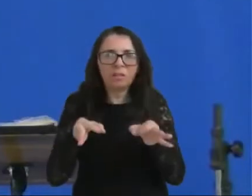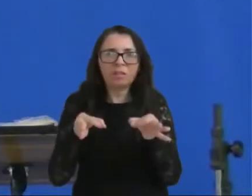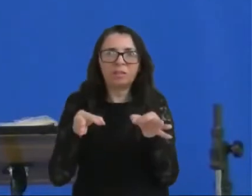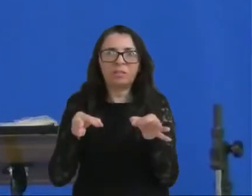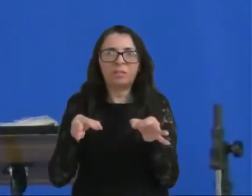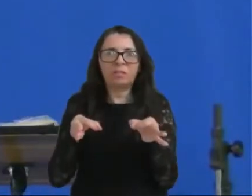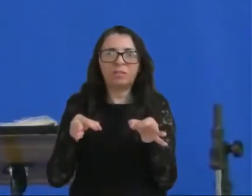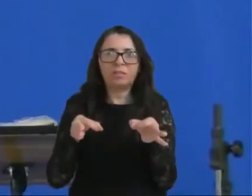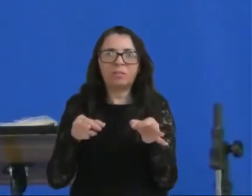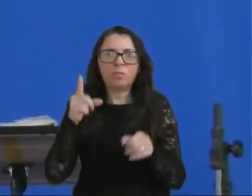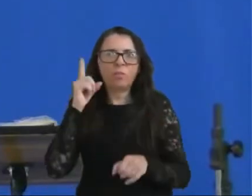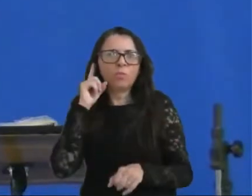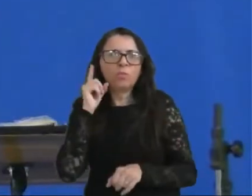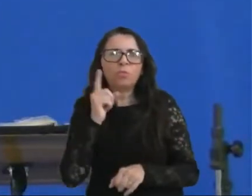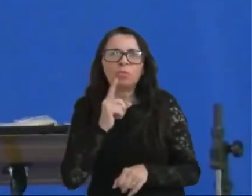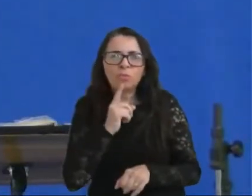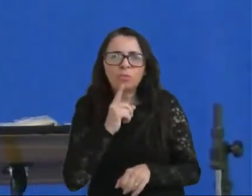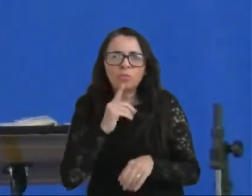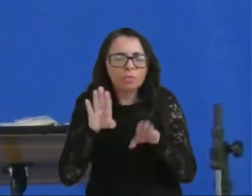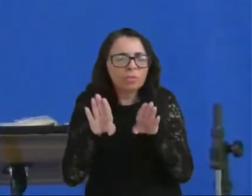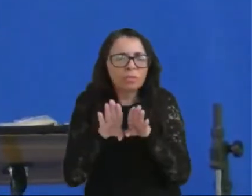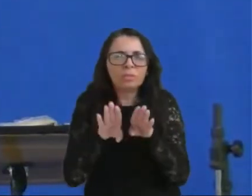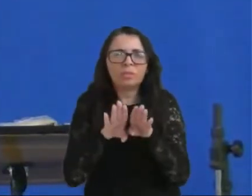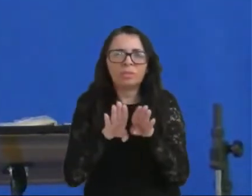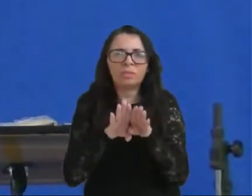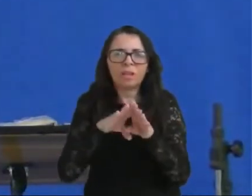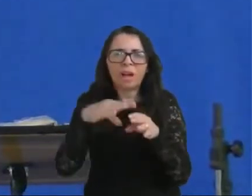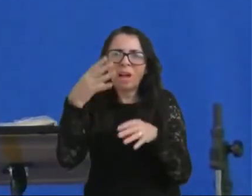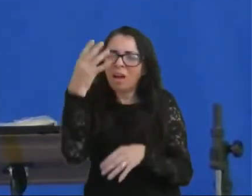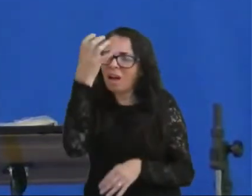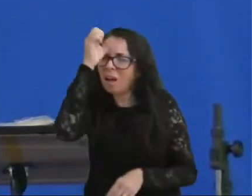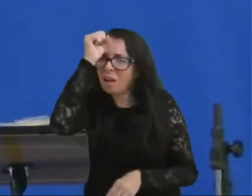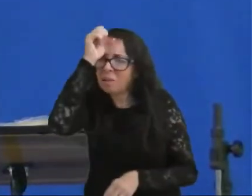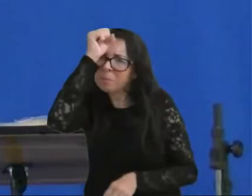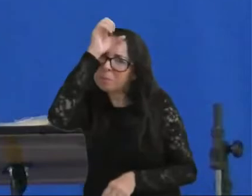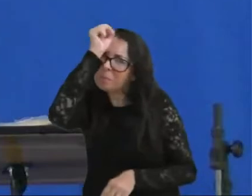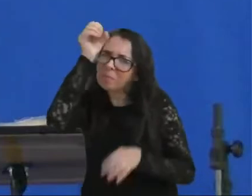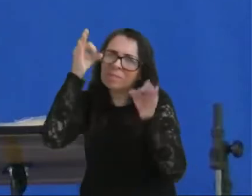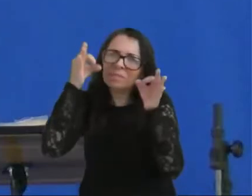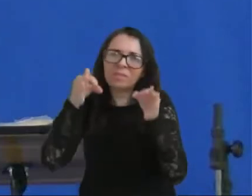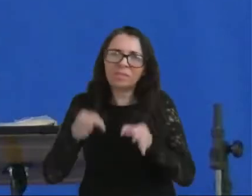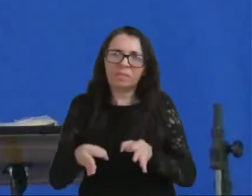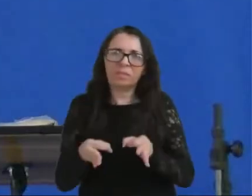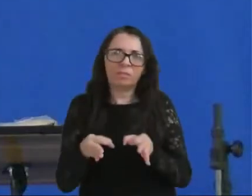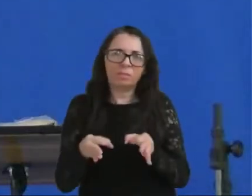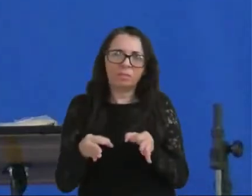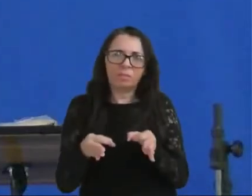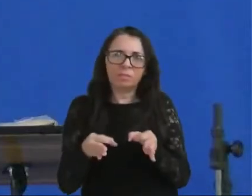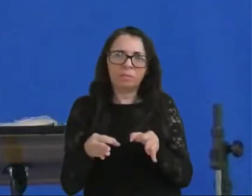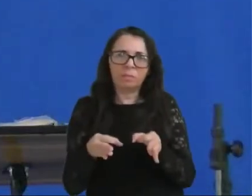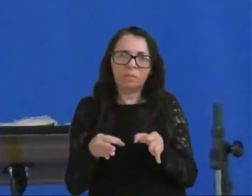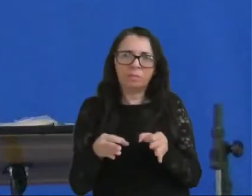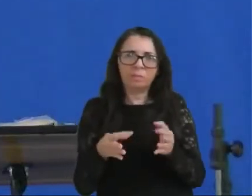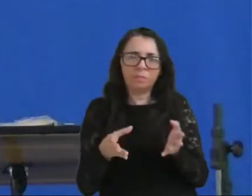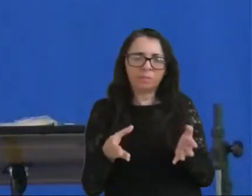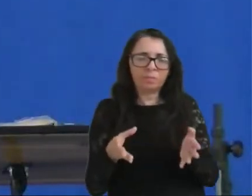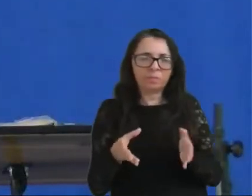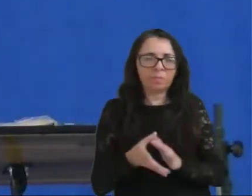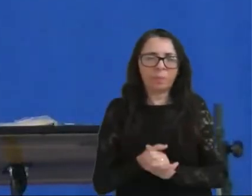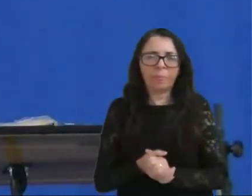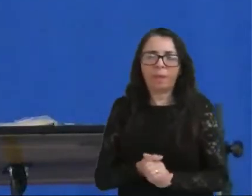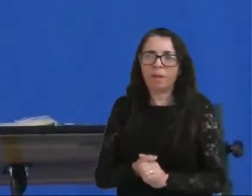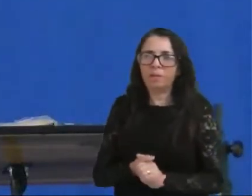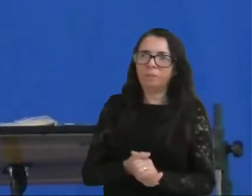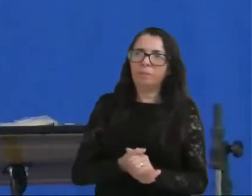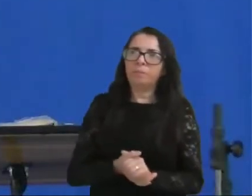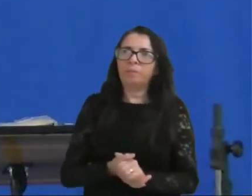deixou que o seu primeiro amor se esfriasse. Isso aconteceu devido às circunstâncias do dia a dia. Isso aconteceu devido à